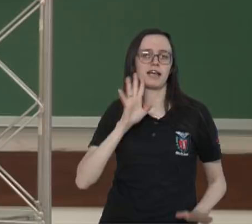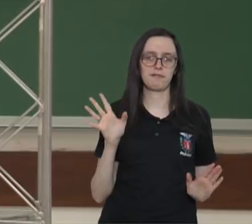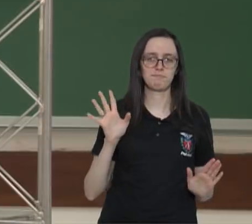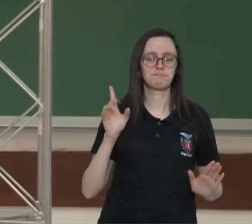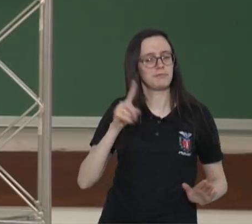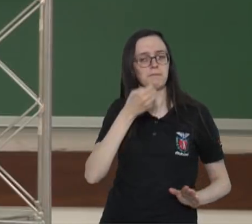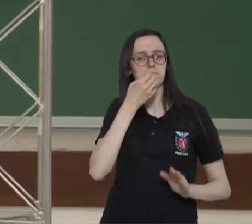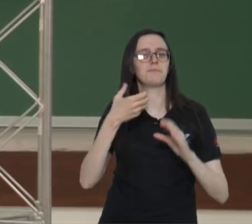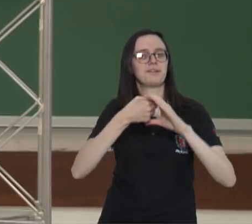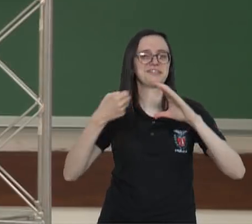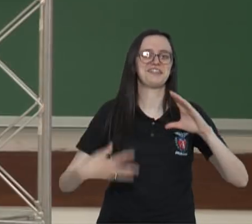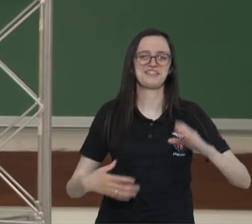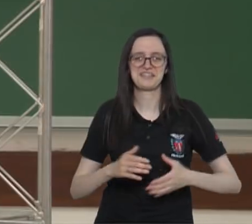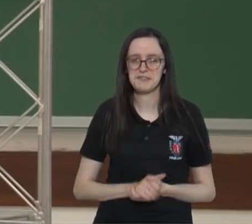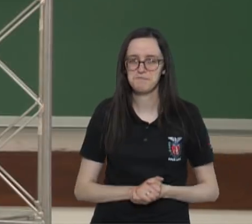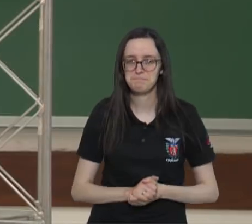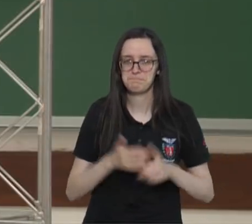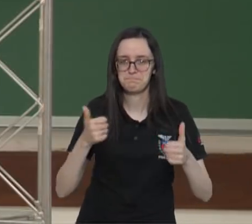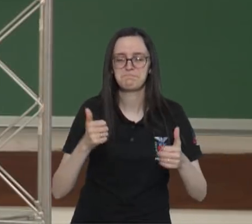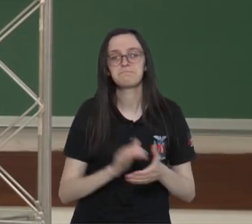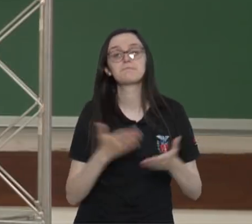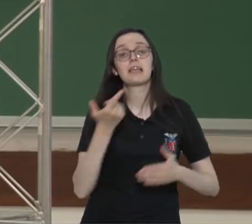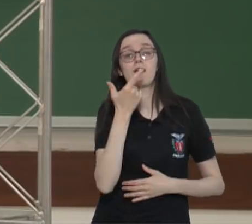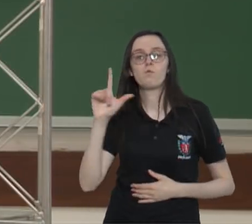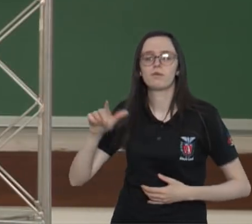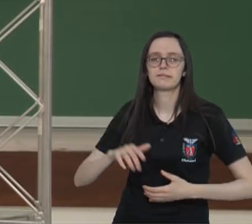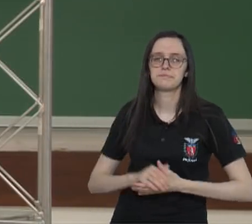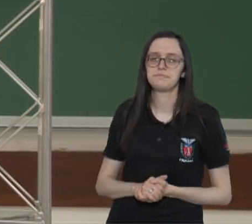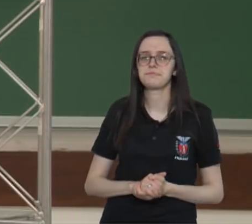boas características. Beleza? Vamos a um outro.